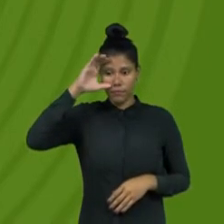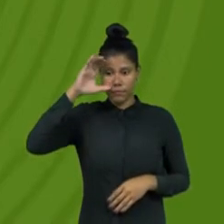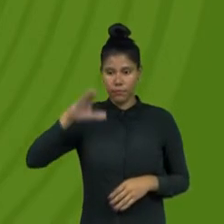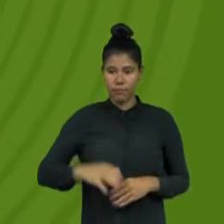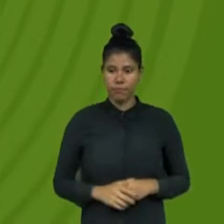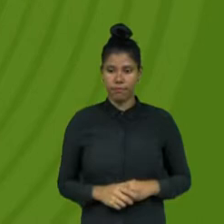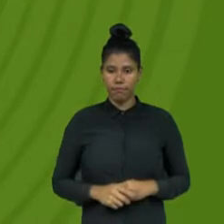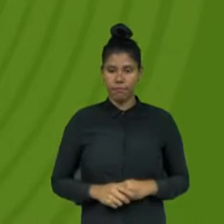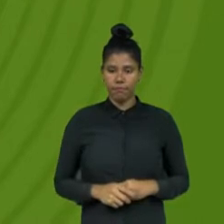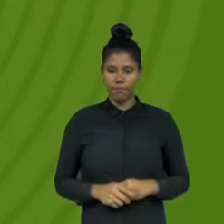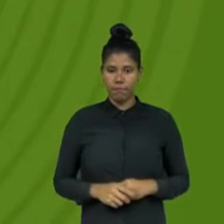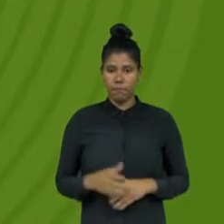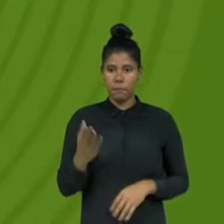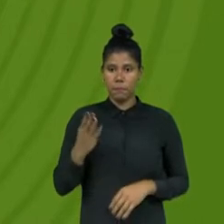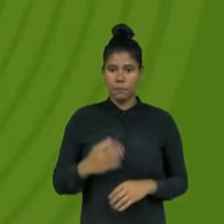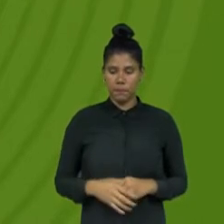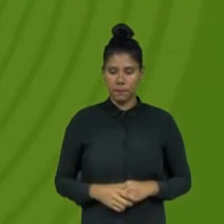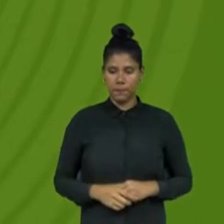Assembleia durante o recesso?